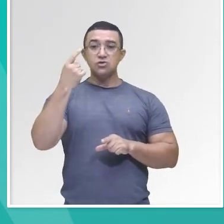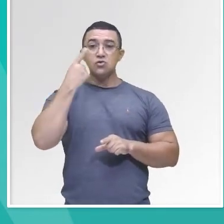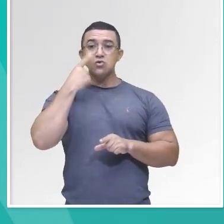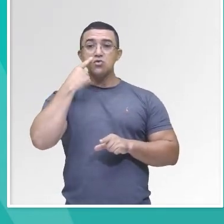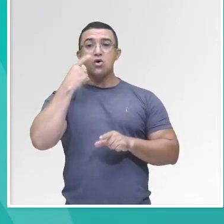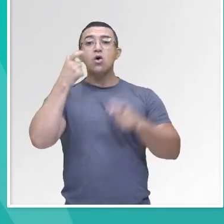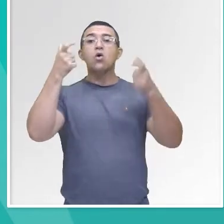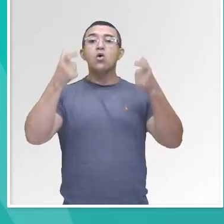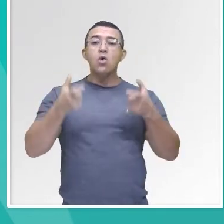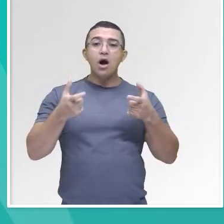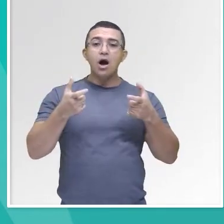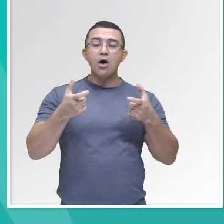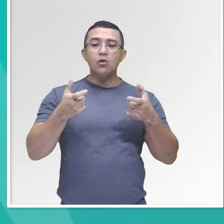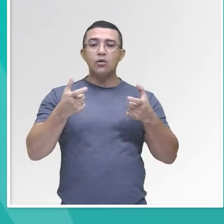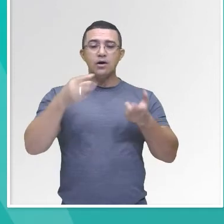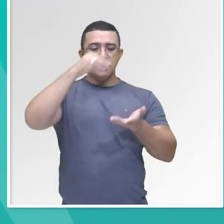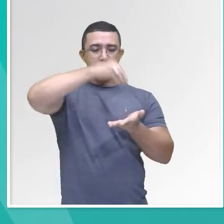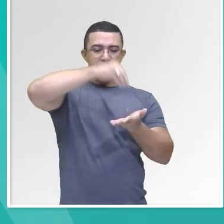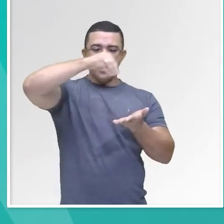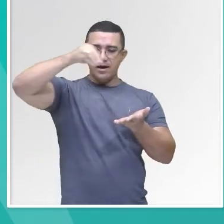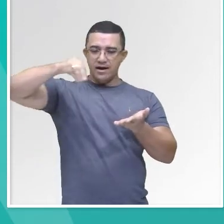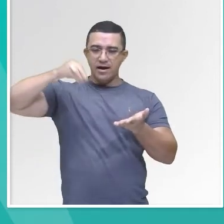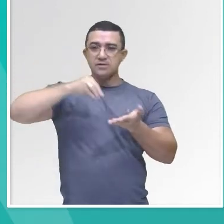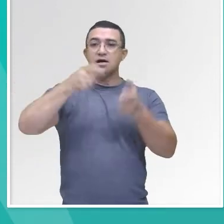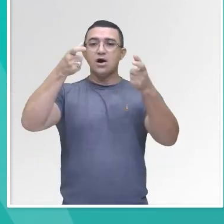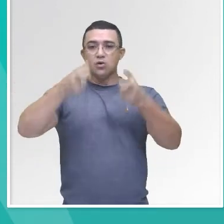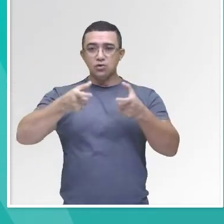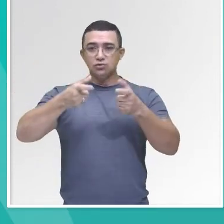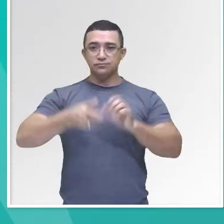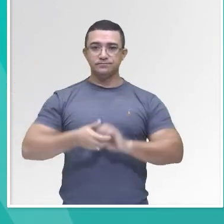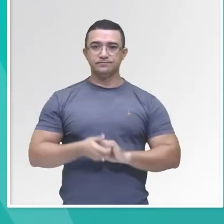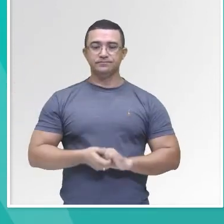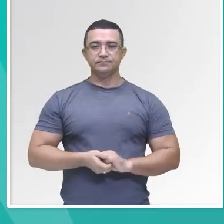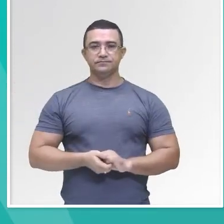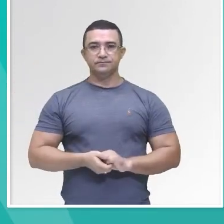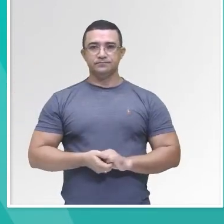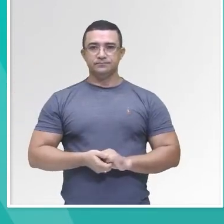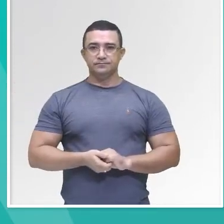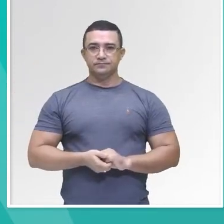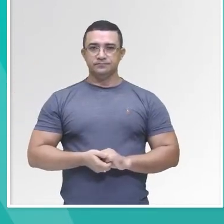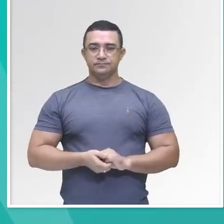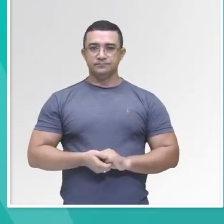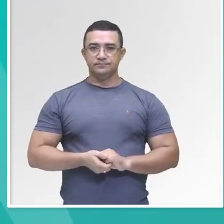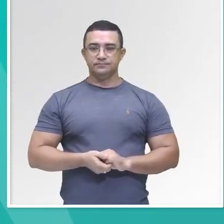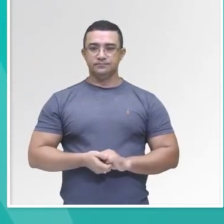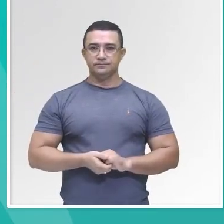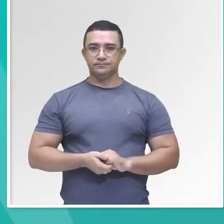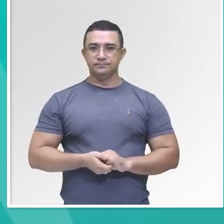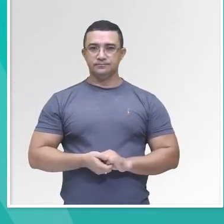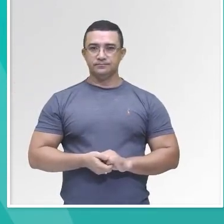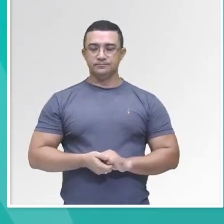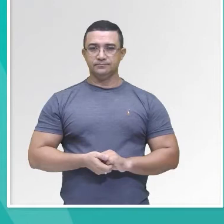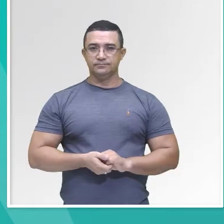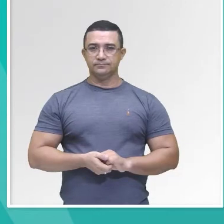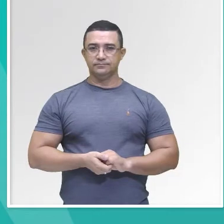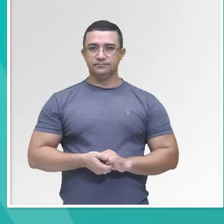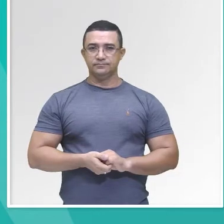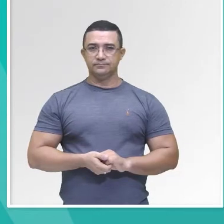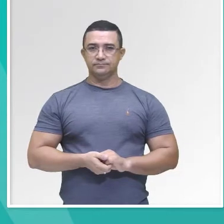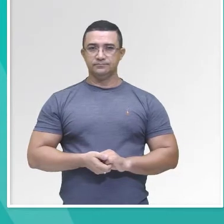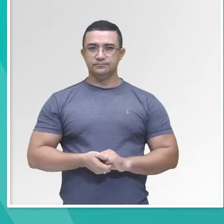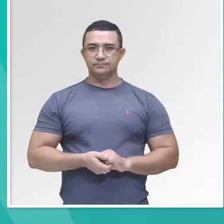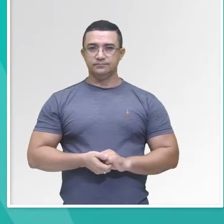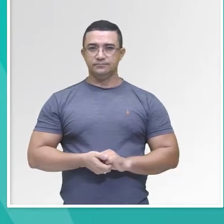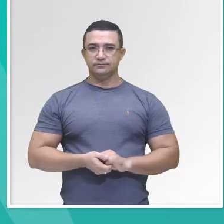posição das nossas peças, tá? Então aqui, na vertical, nós temos